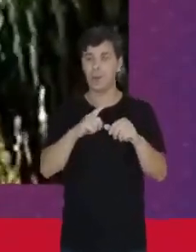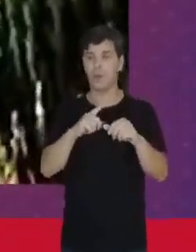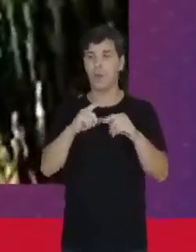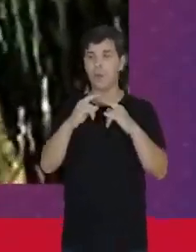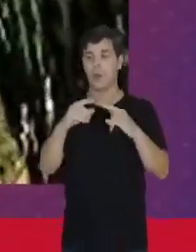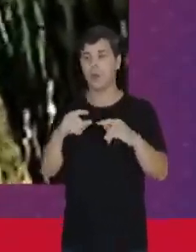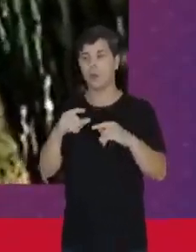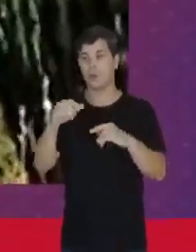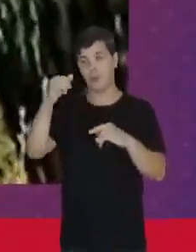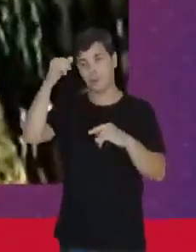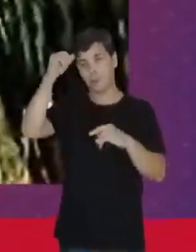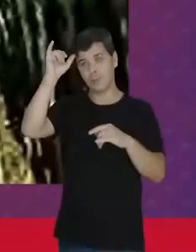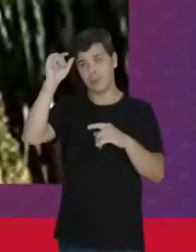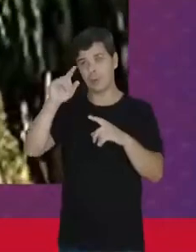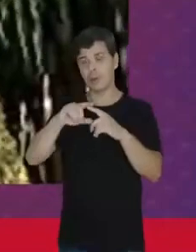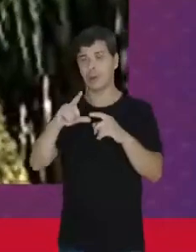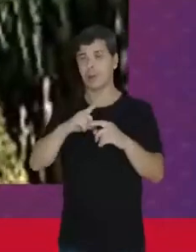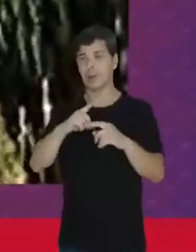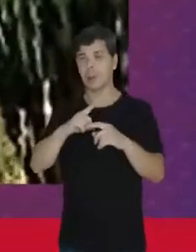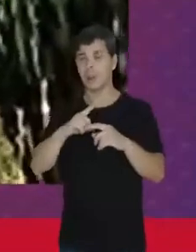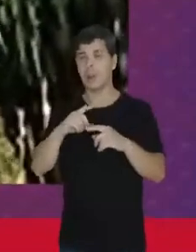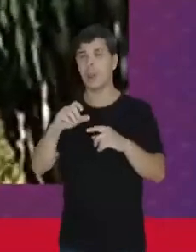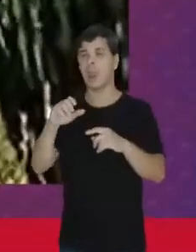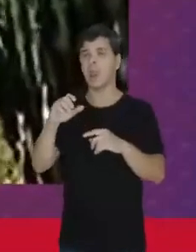Daí tinha um quadro de abacaxi,